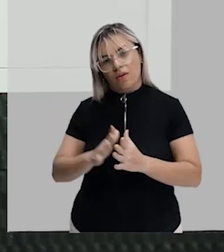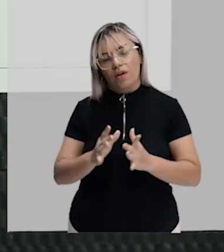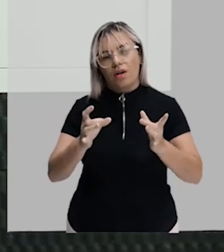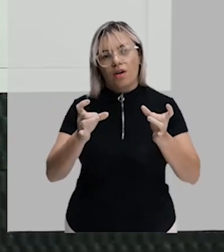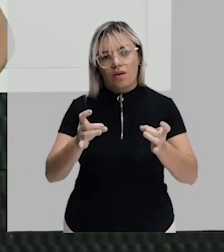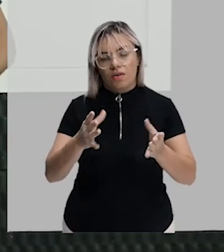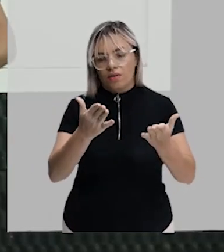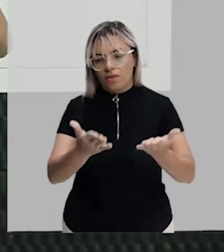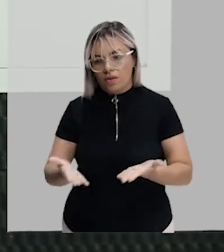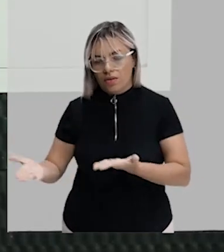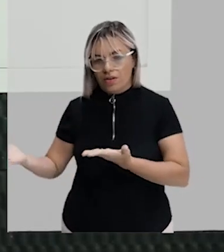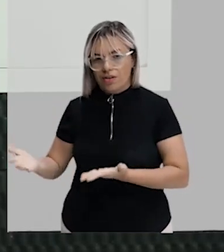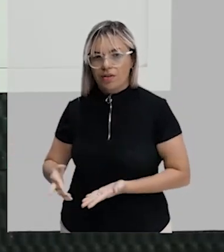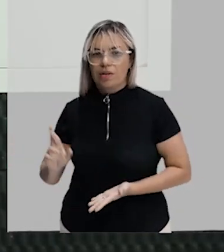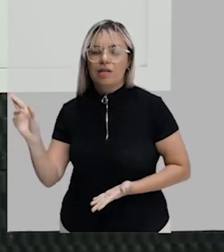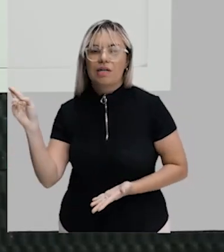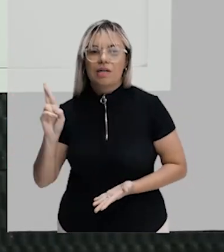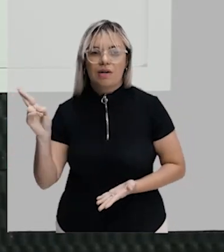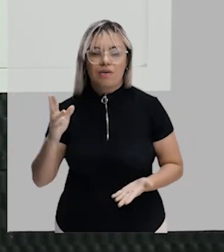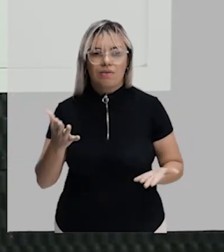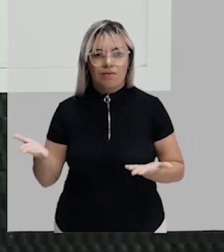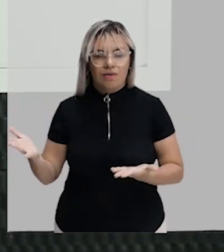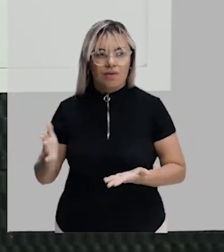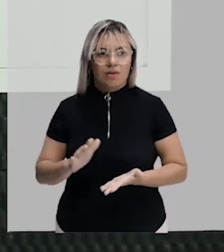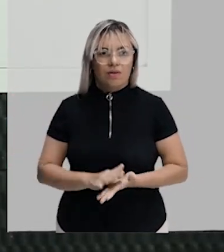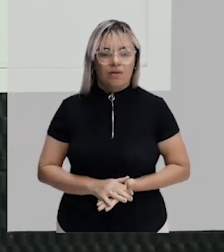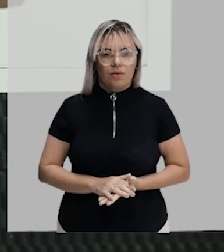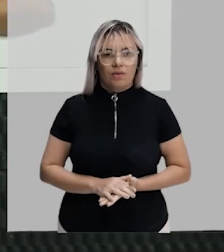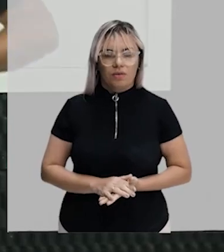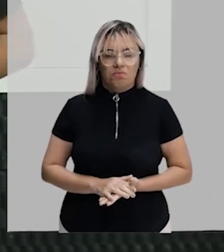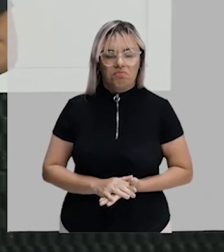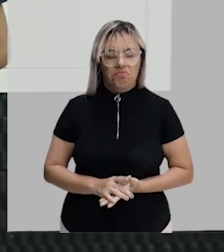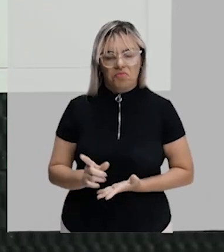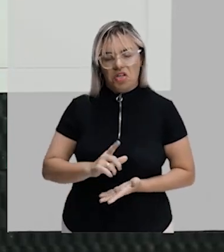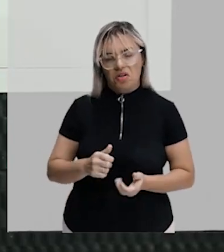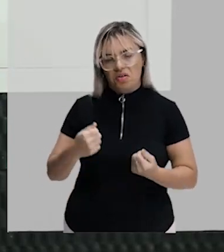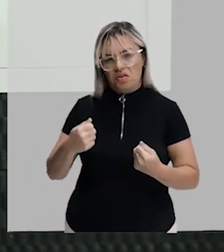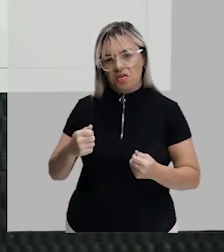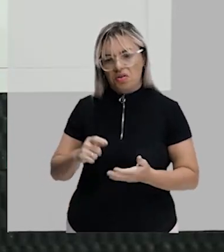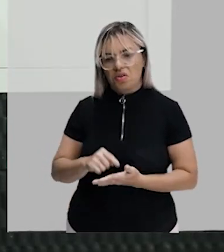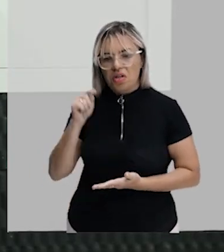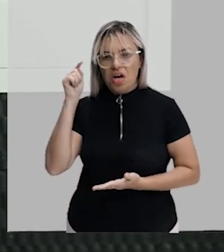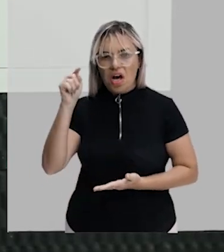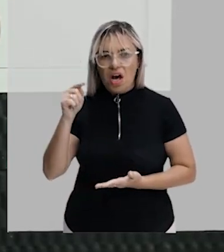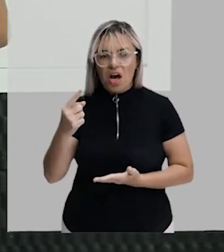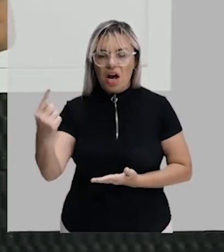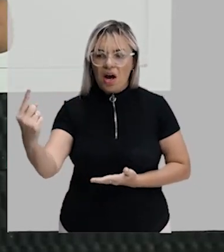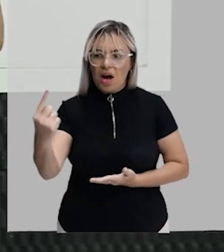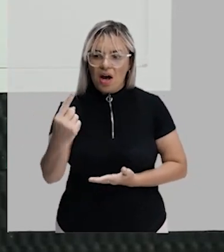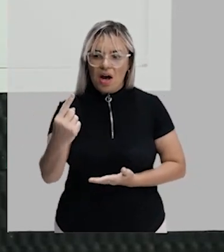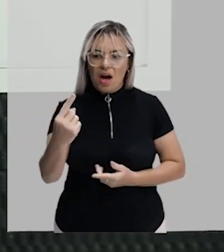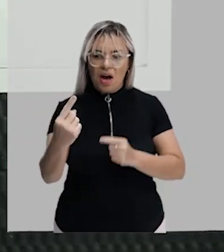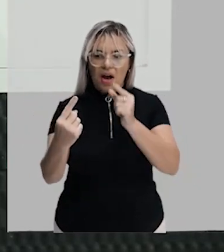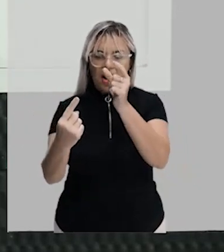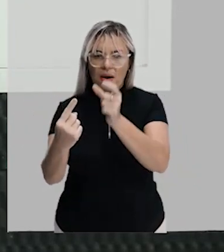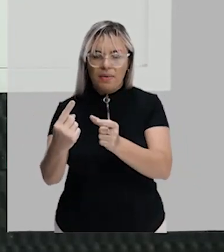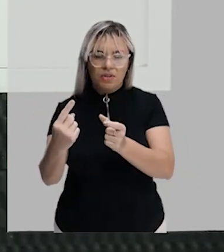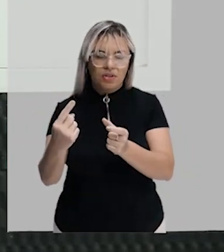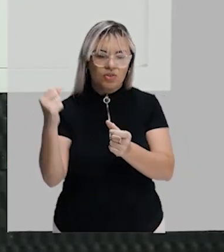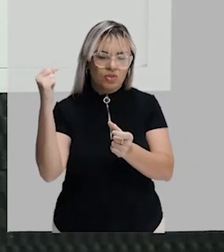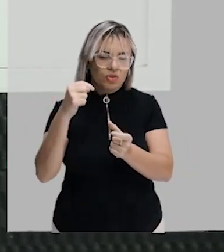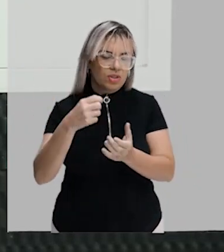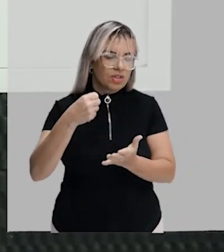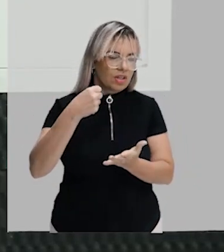loja deixar o vendedor fazer a conta para você. Você mesmo faz, né? Não, eu sei quanto é que vai